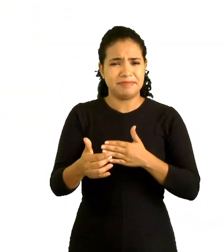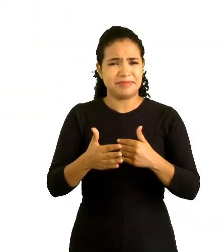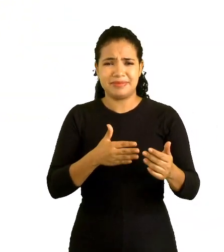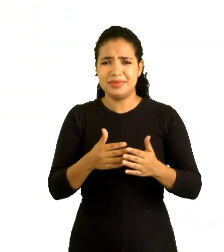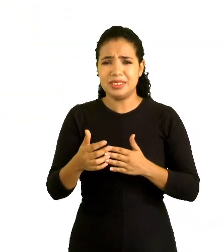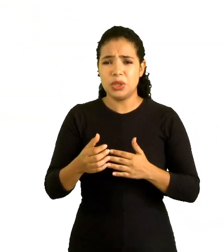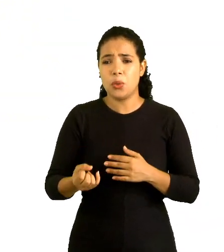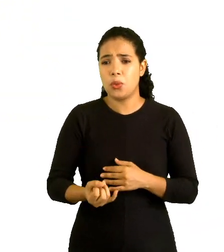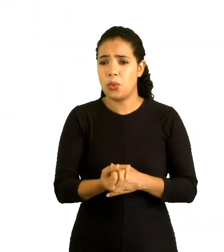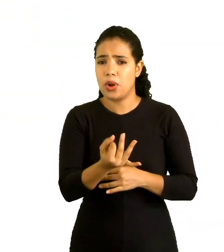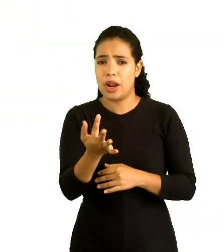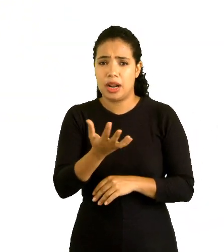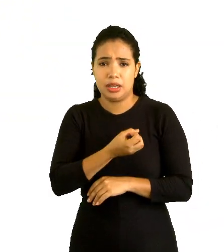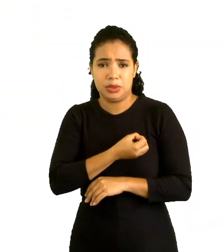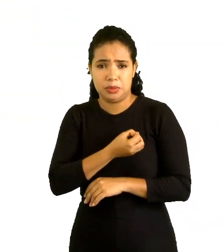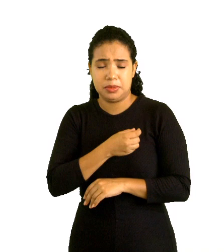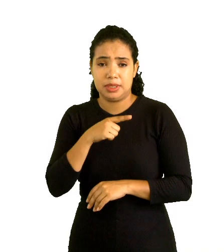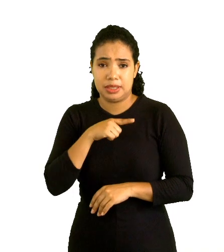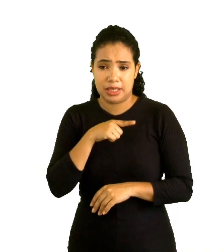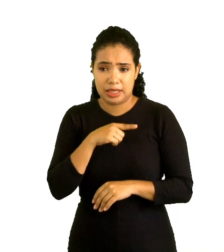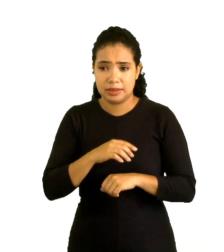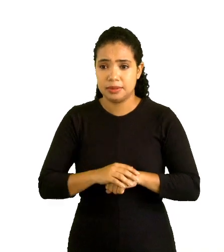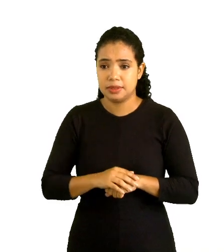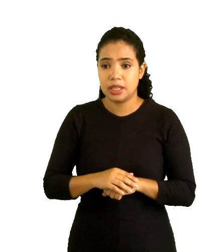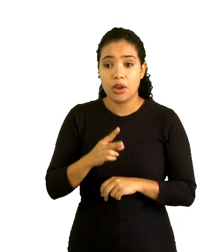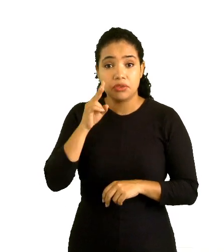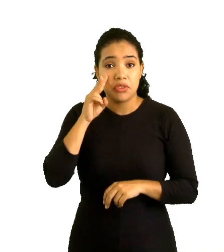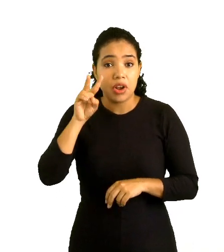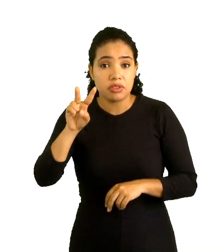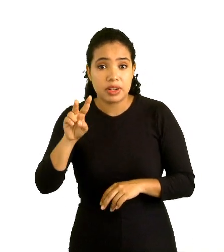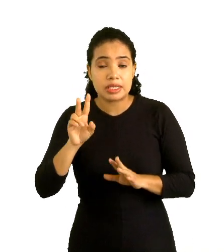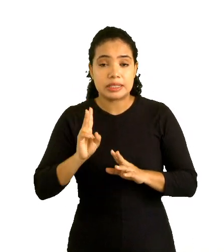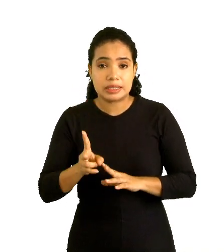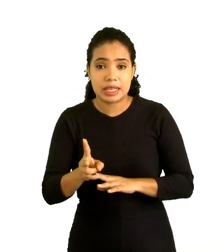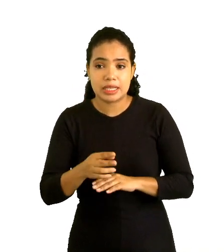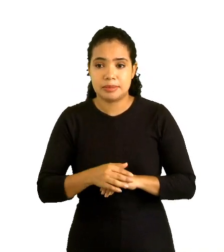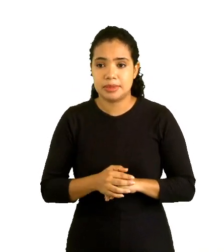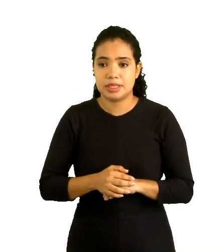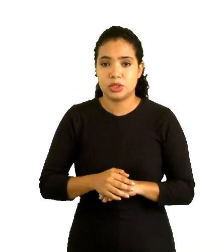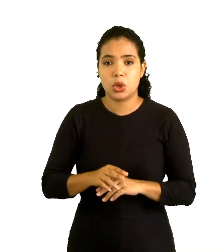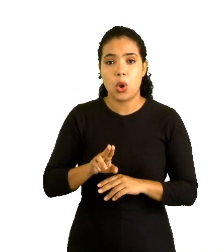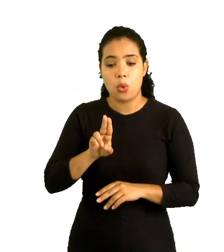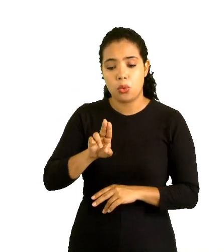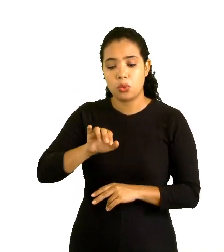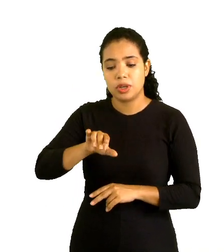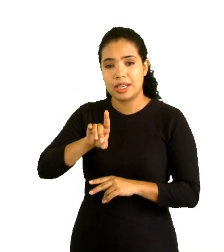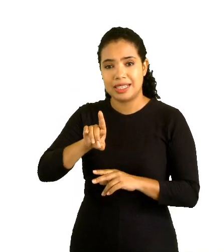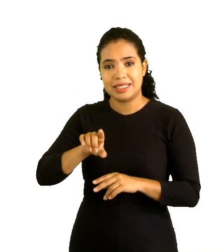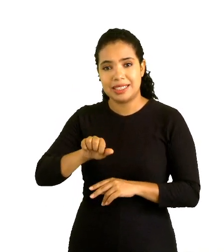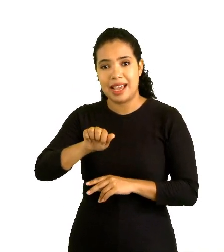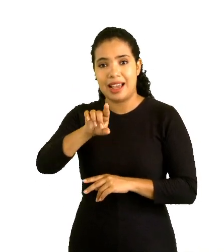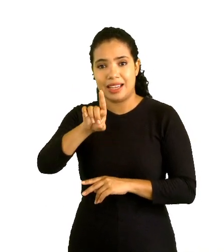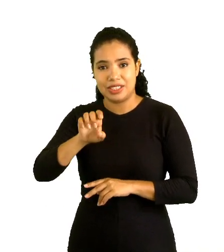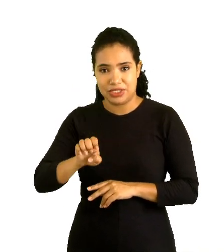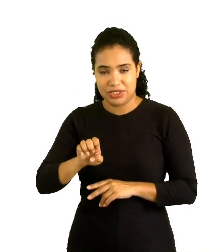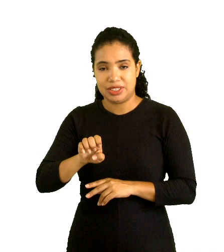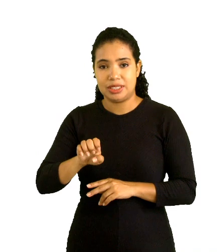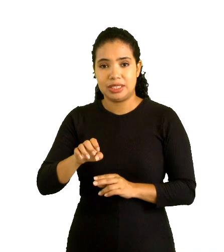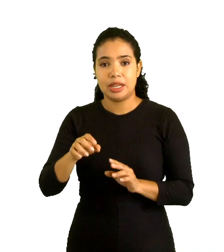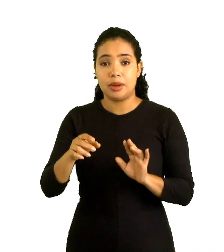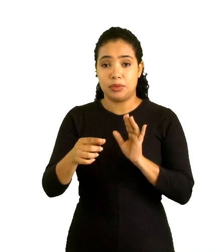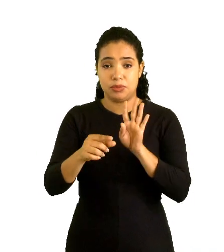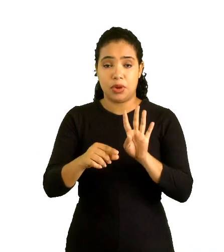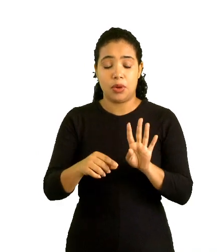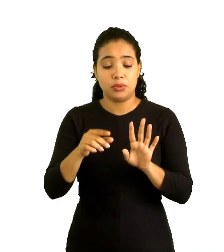importa o tamanho do número que você tenha, a gente vai olhar sempre a unidade. A unidade vai indicar